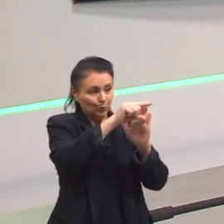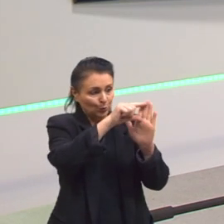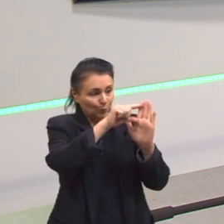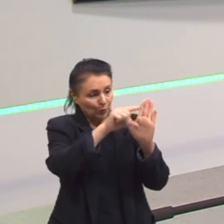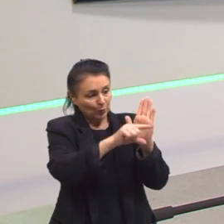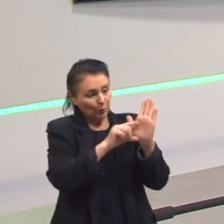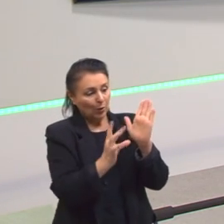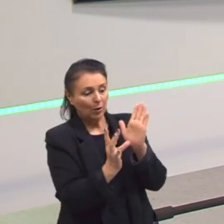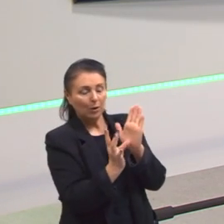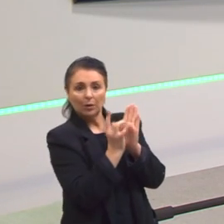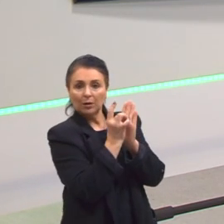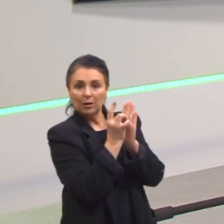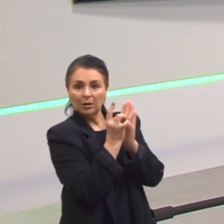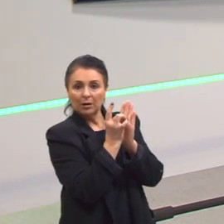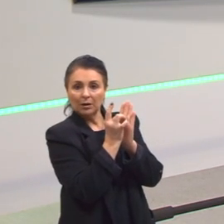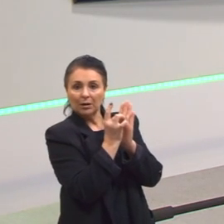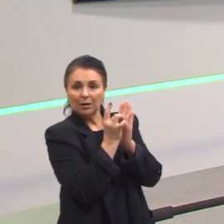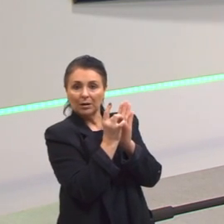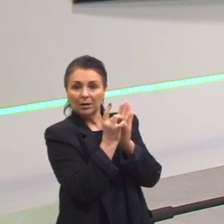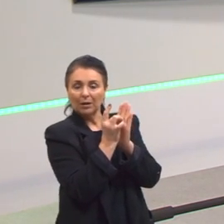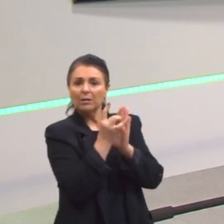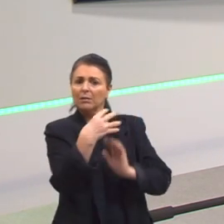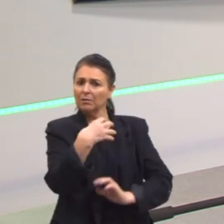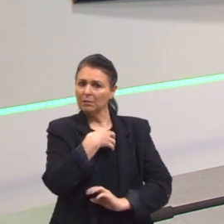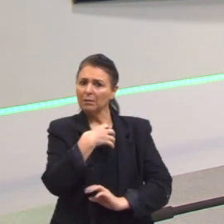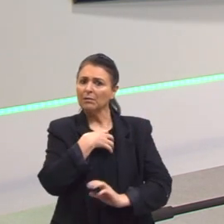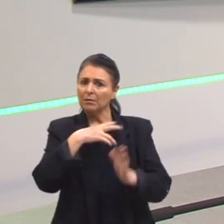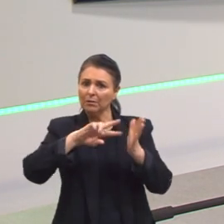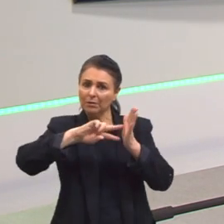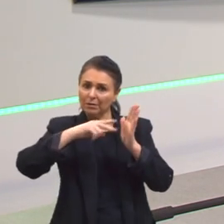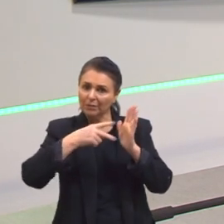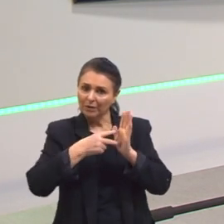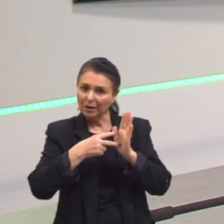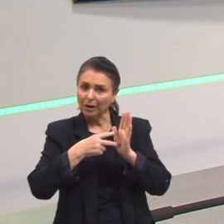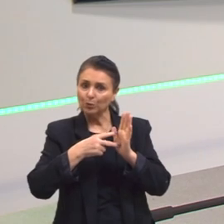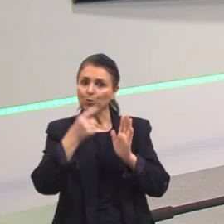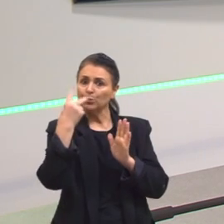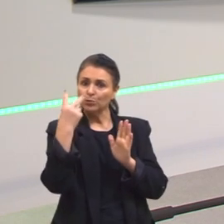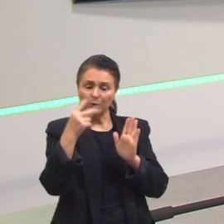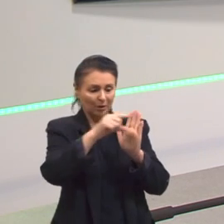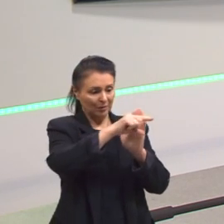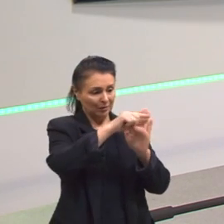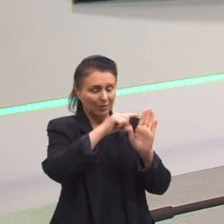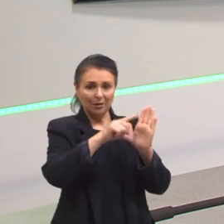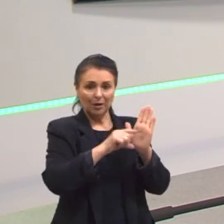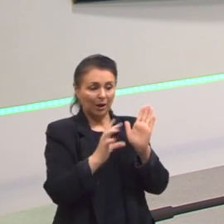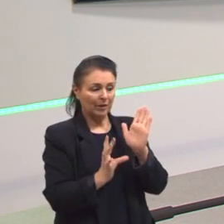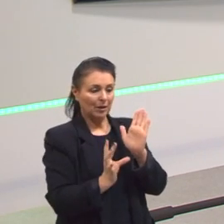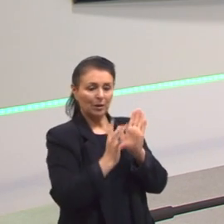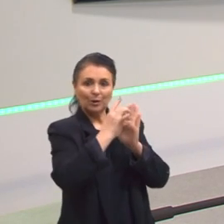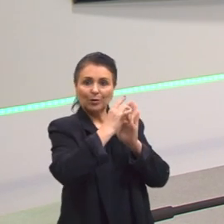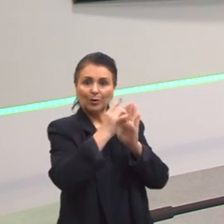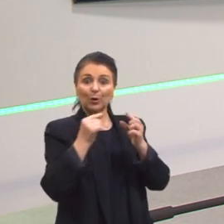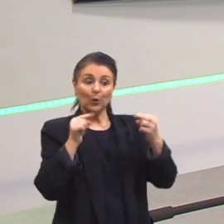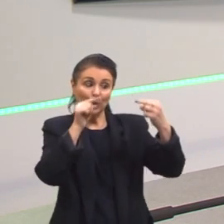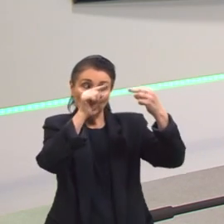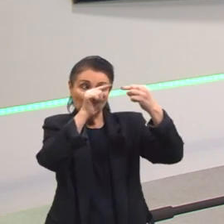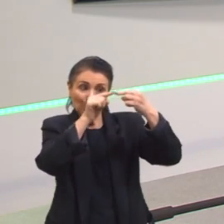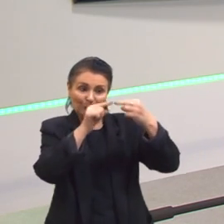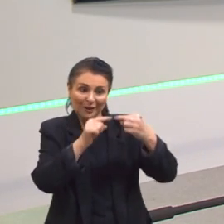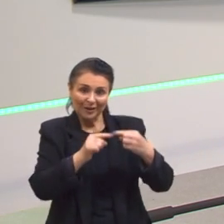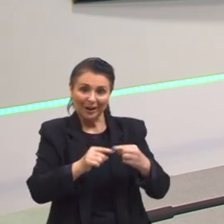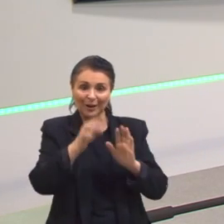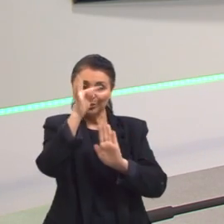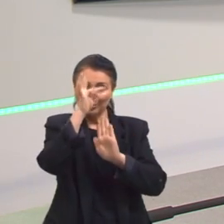desse modo faça sentido um em relação ao outro e faça sentido dentro do grande texto né